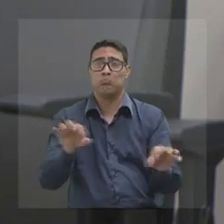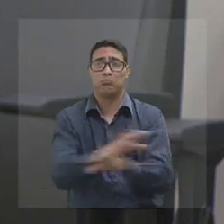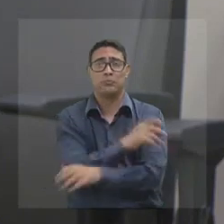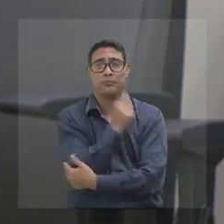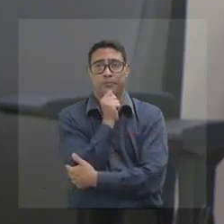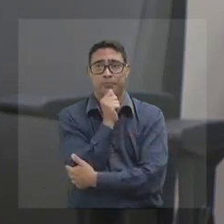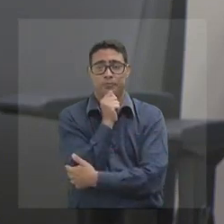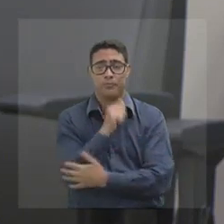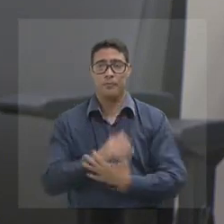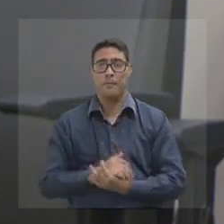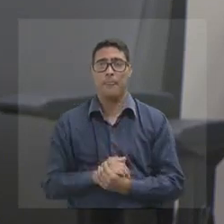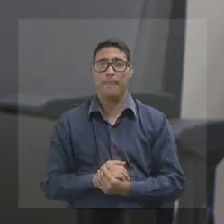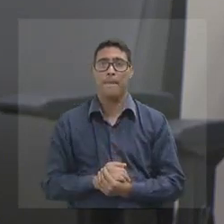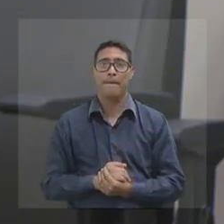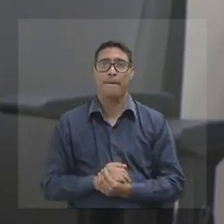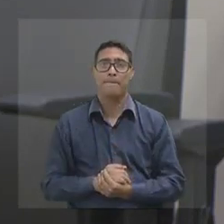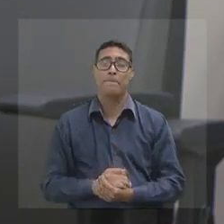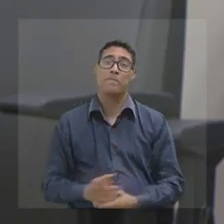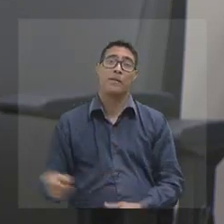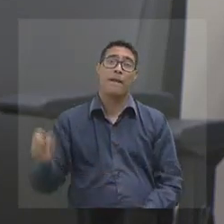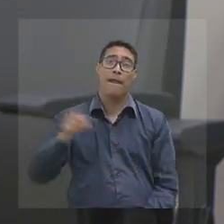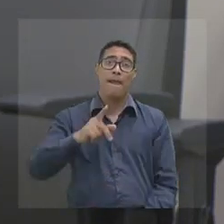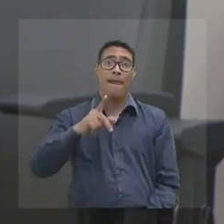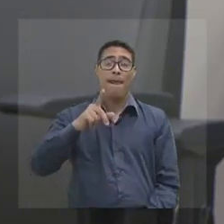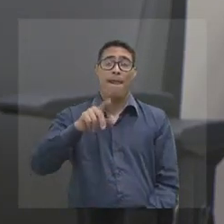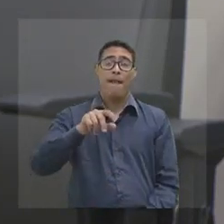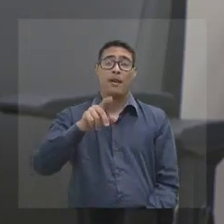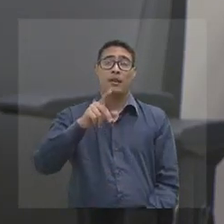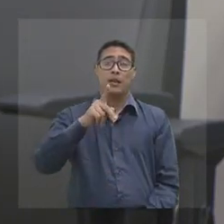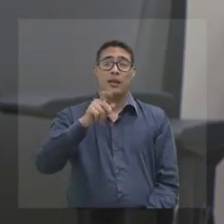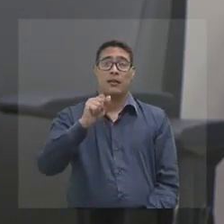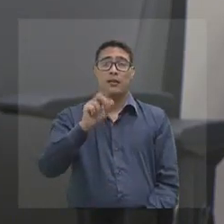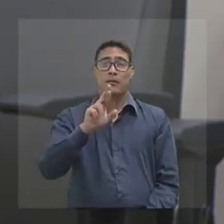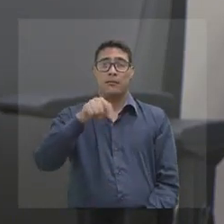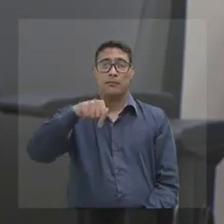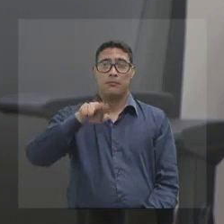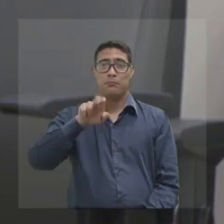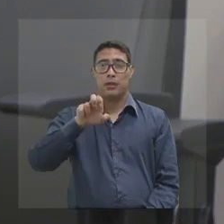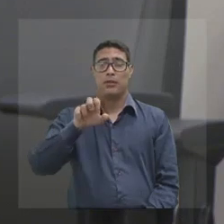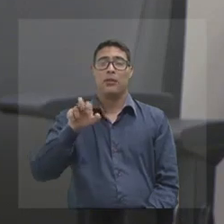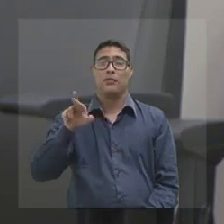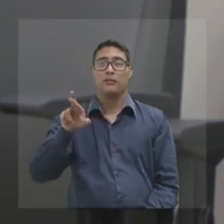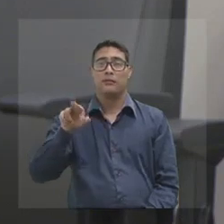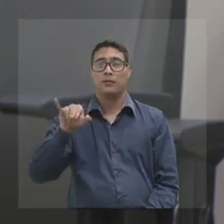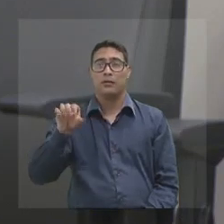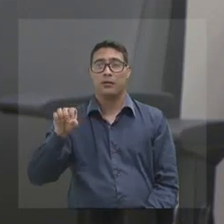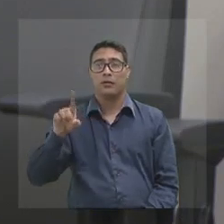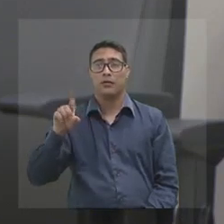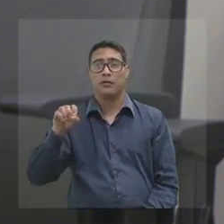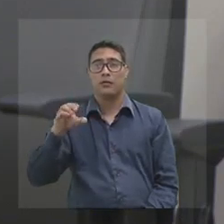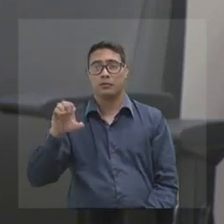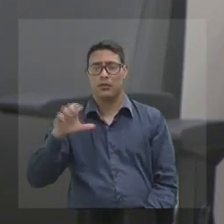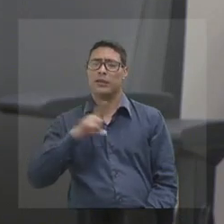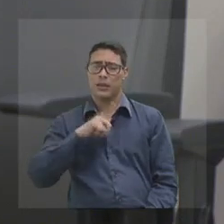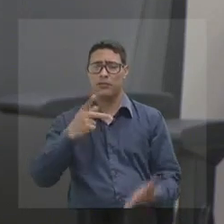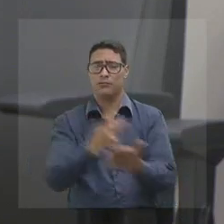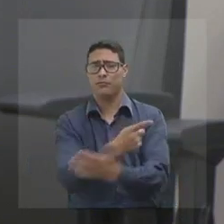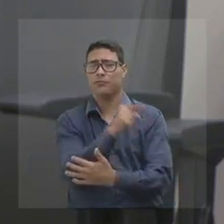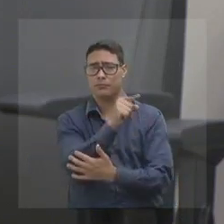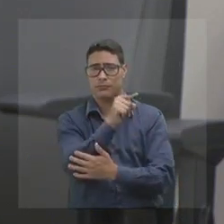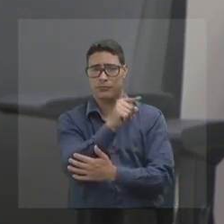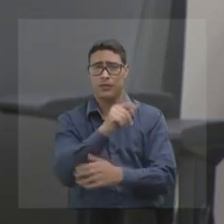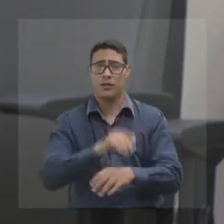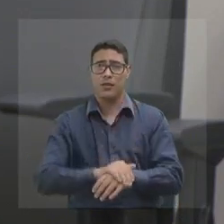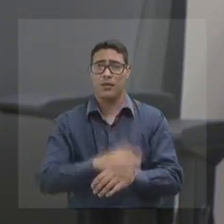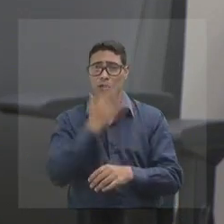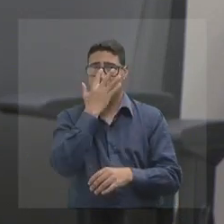bem Parque do Rio Doce Deputado e de Fato né a gente teve uma ocorrência um servidor